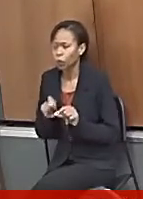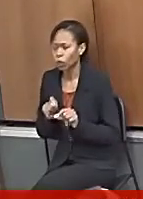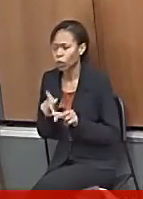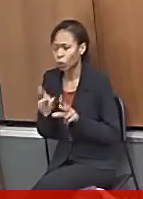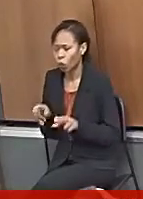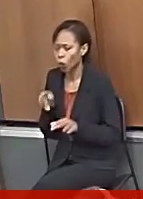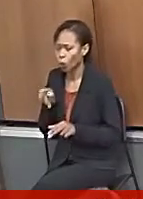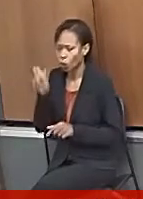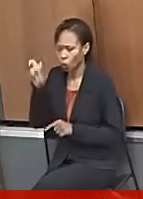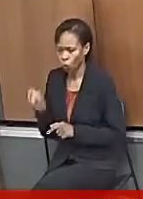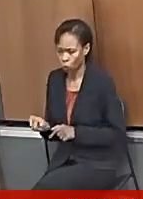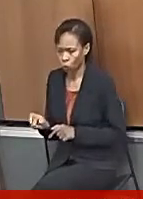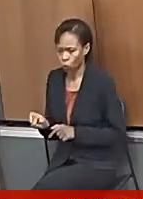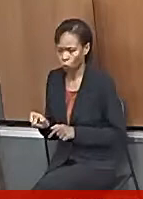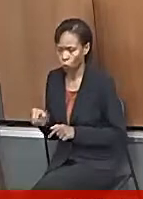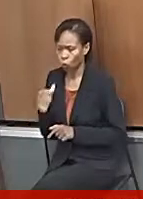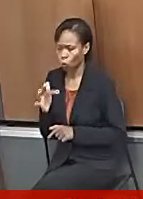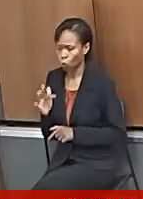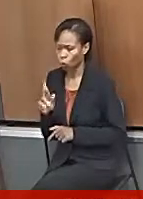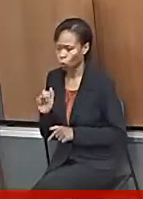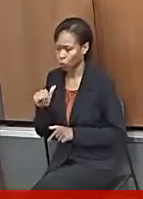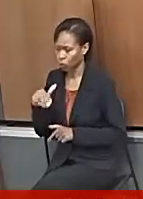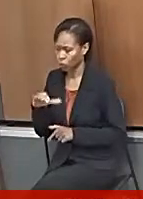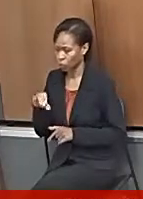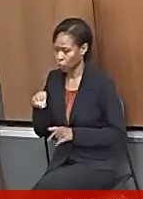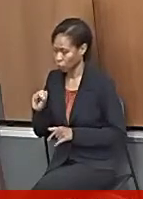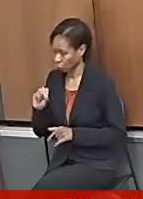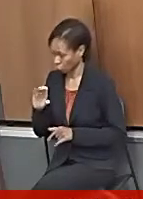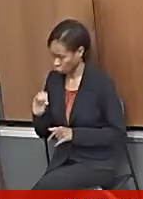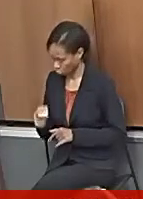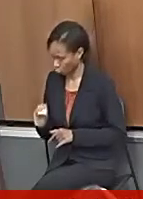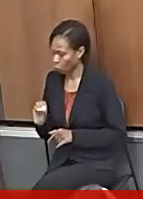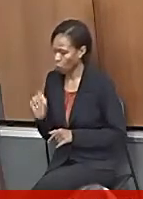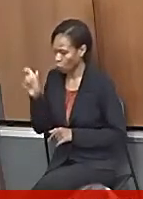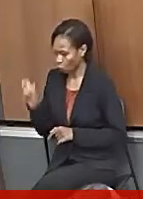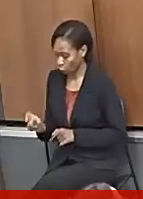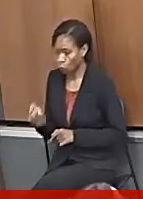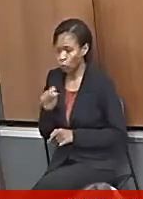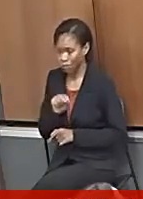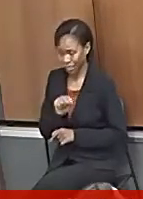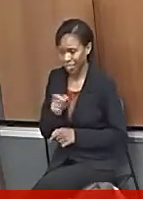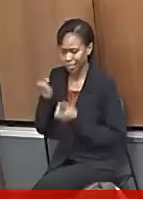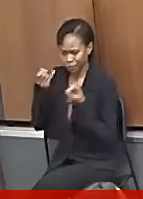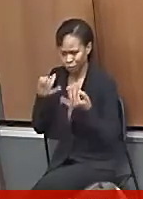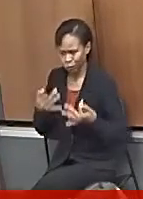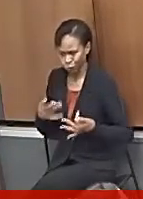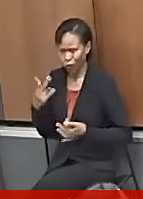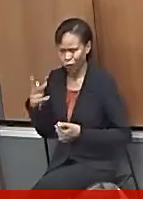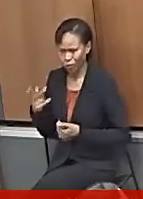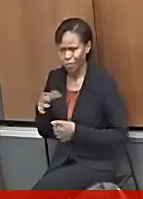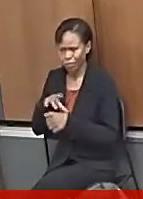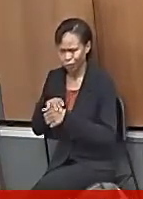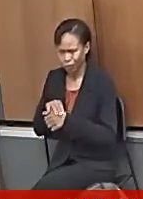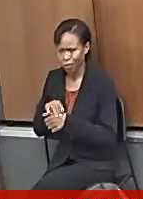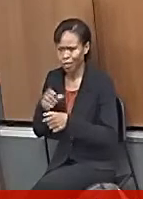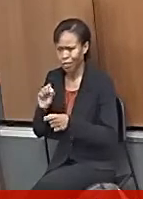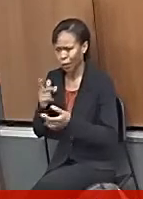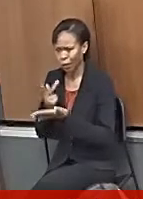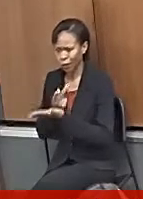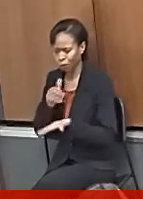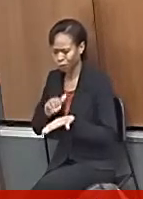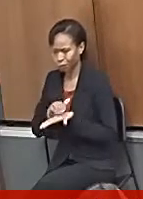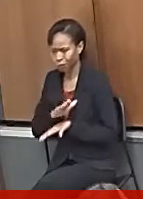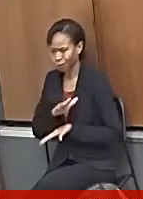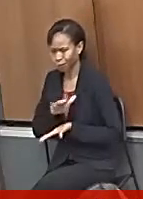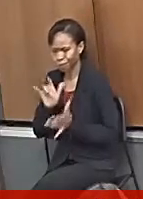aqui francisco que foi a fase ribeiro foi demitido assim